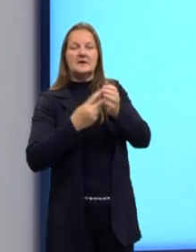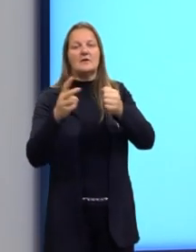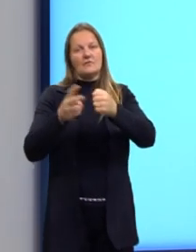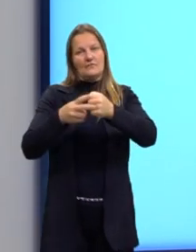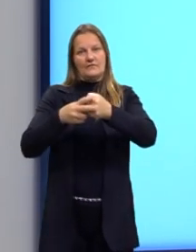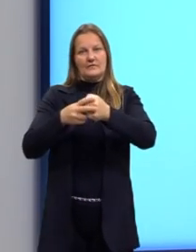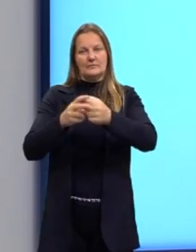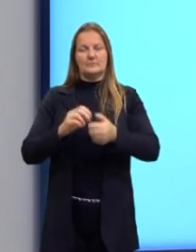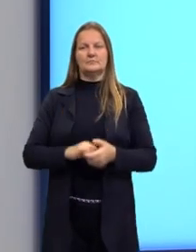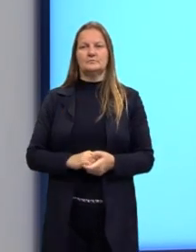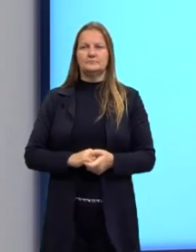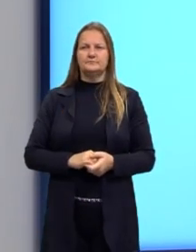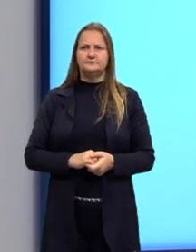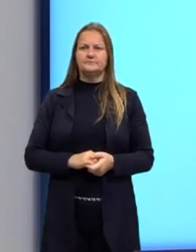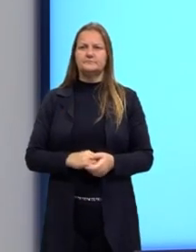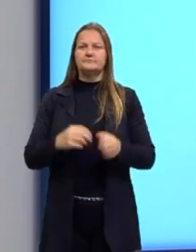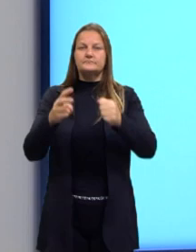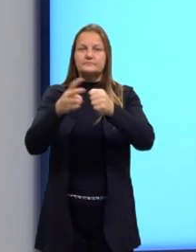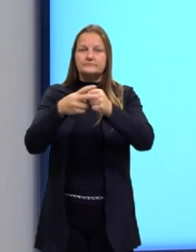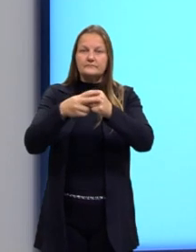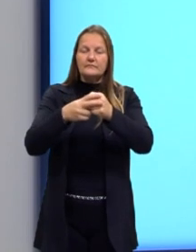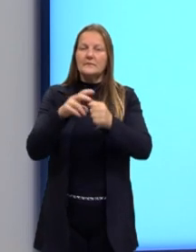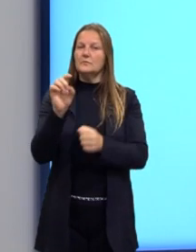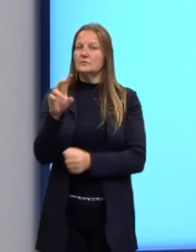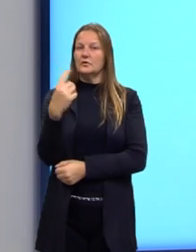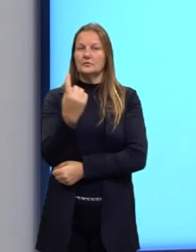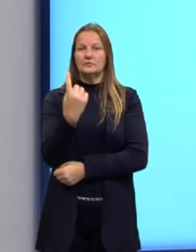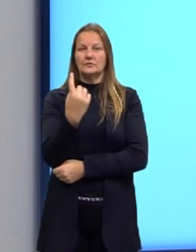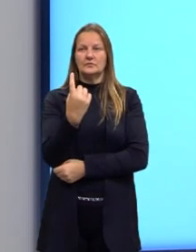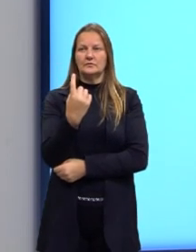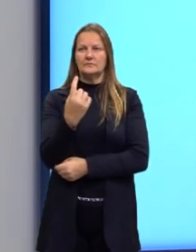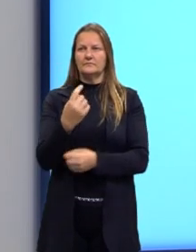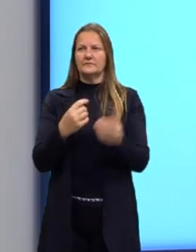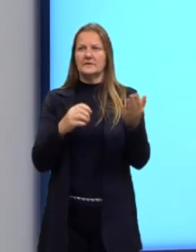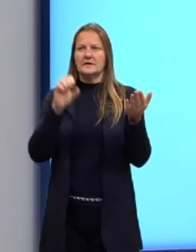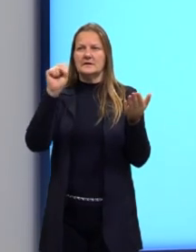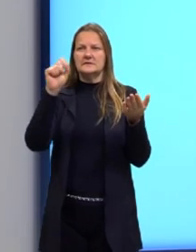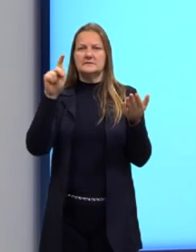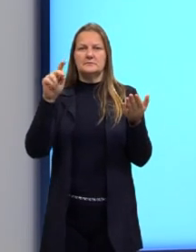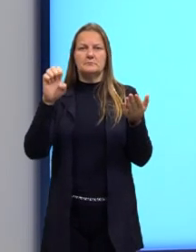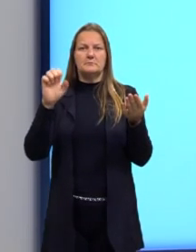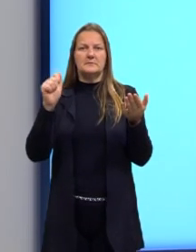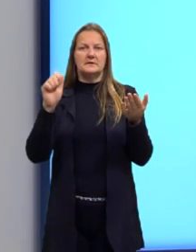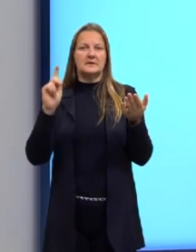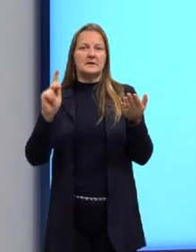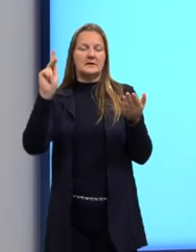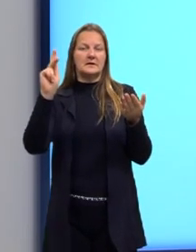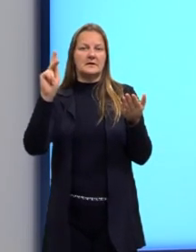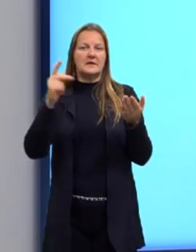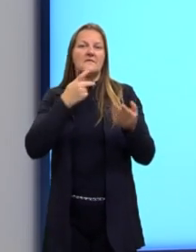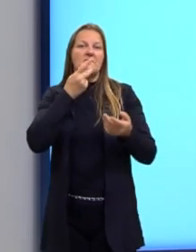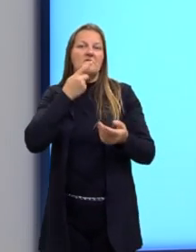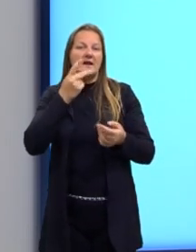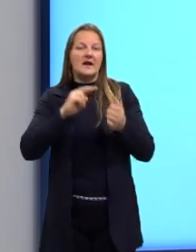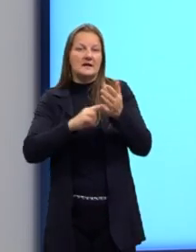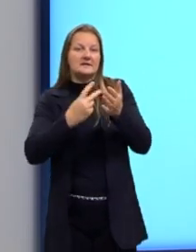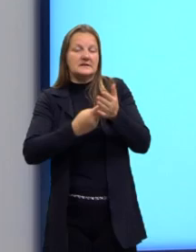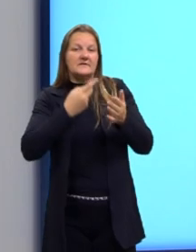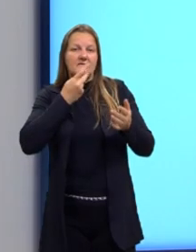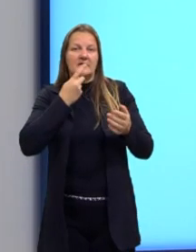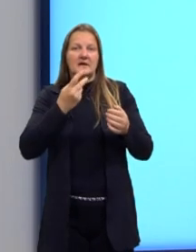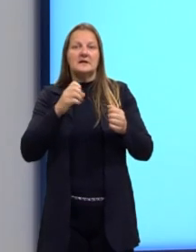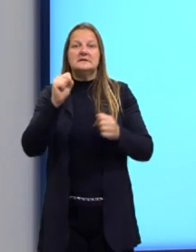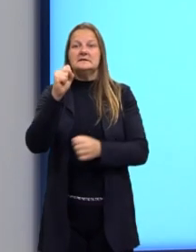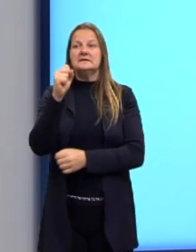então um verbo somente ou verbo explique por exemplo ele é um verbo falar já com